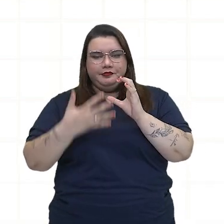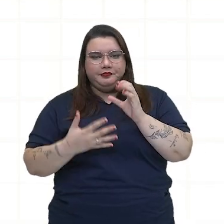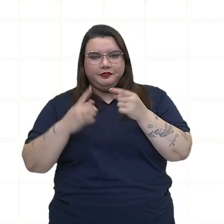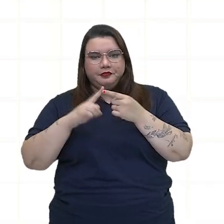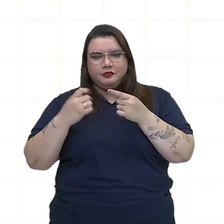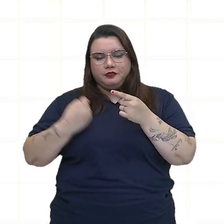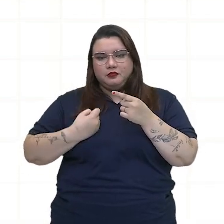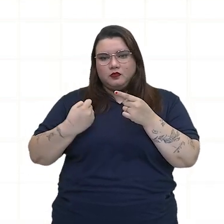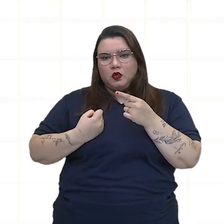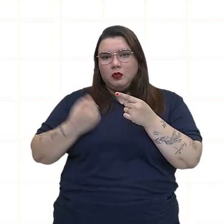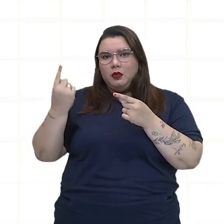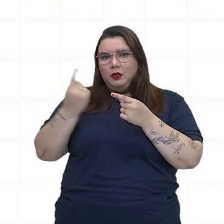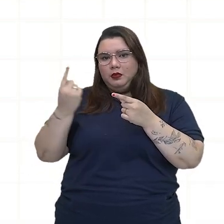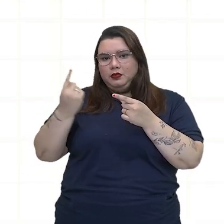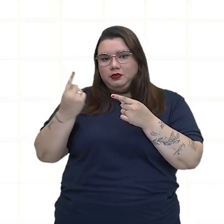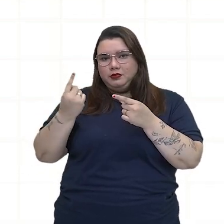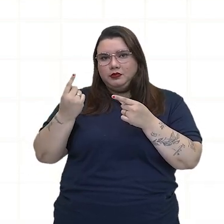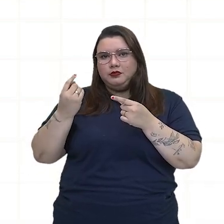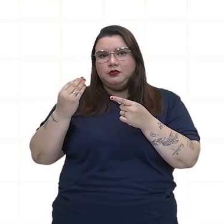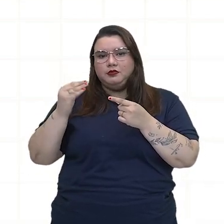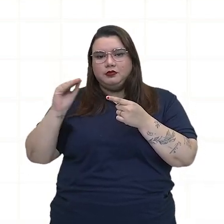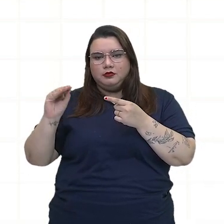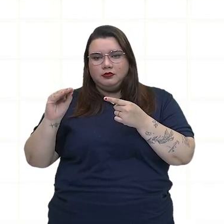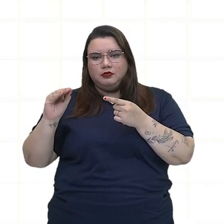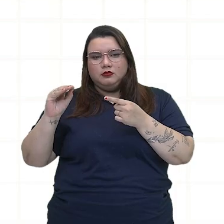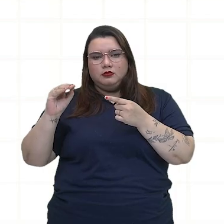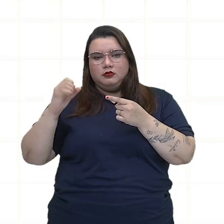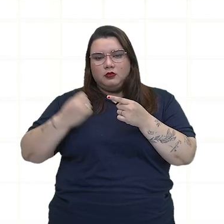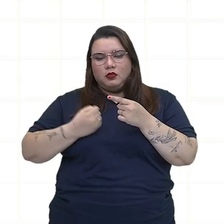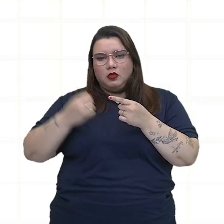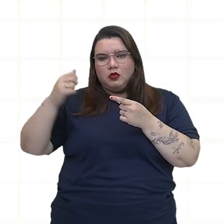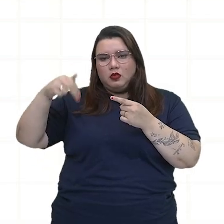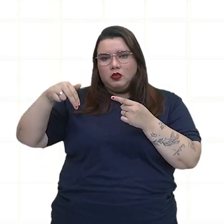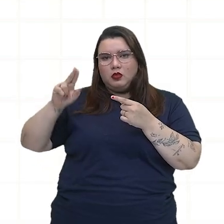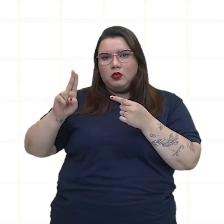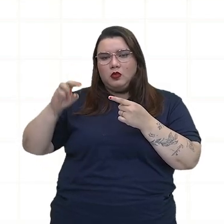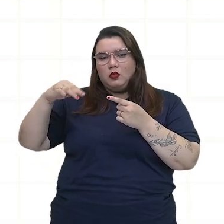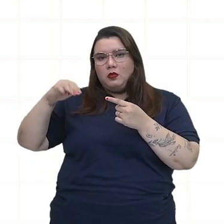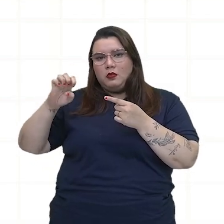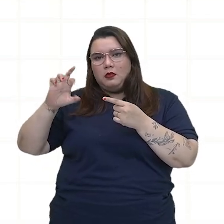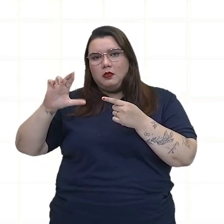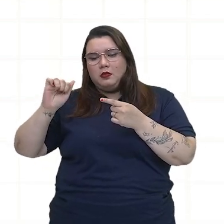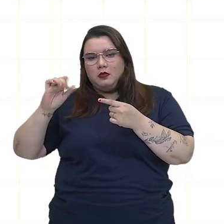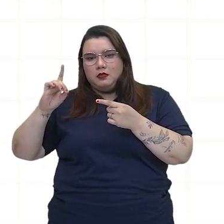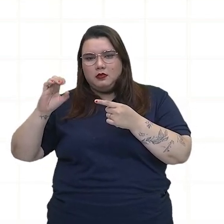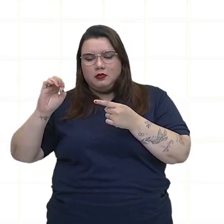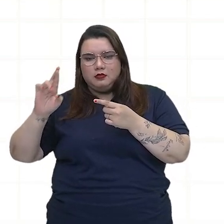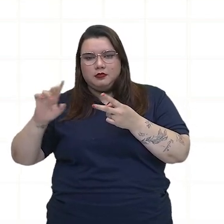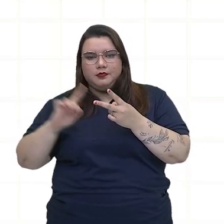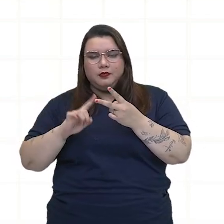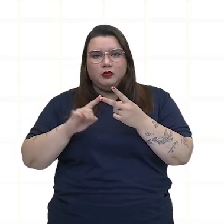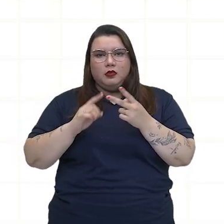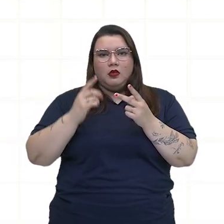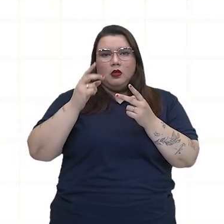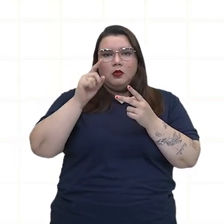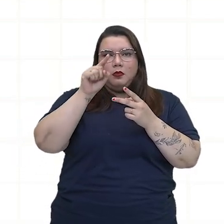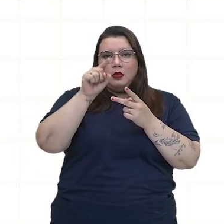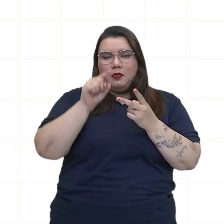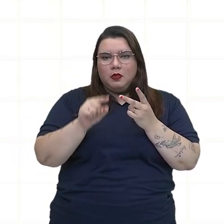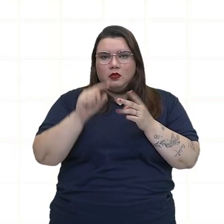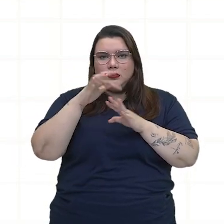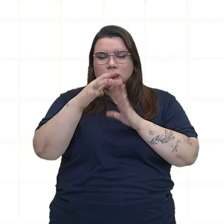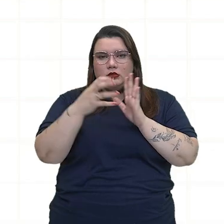Esse número 1, tá bom? Que a gente chama de numerador. A gente tem aqui os 2 pontos que